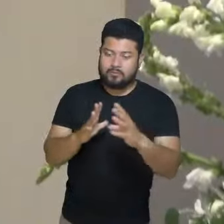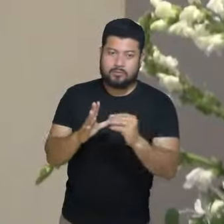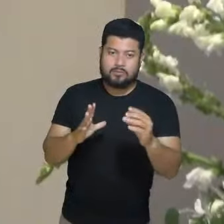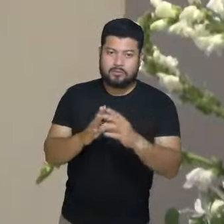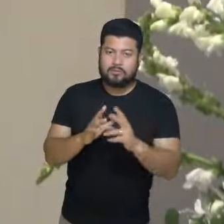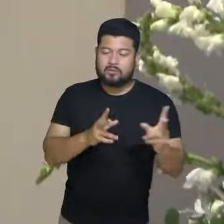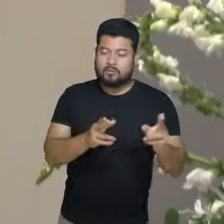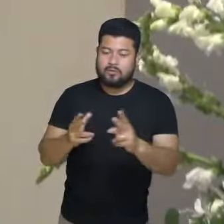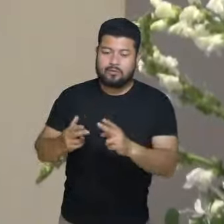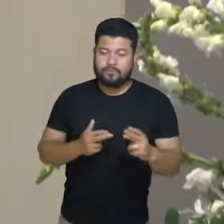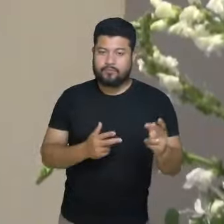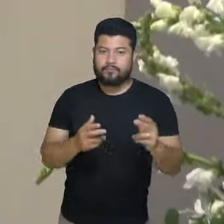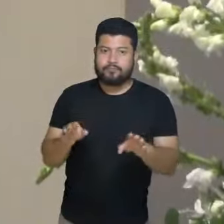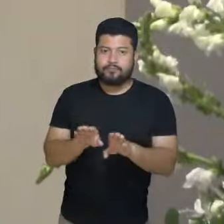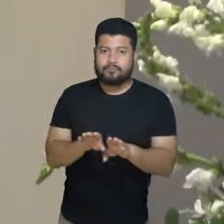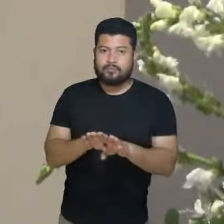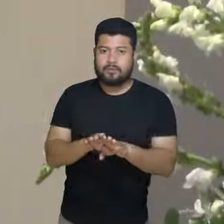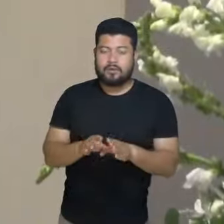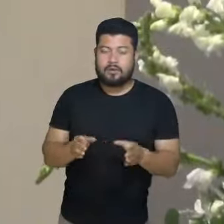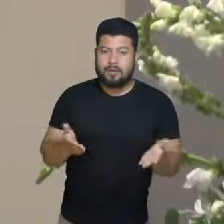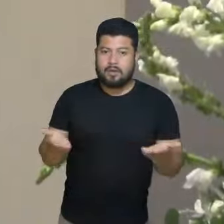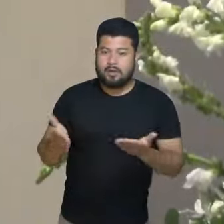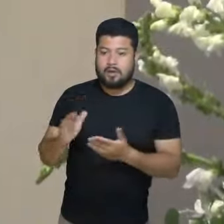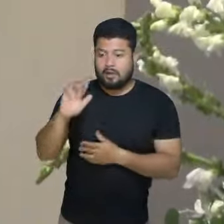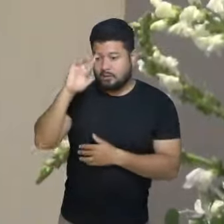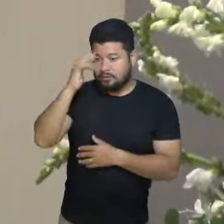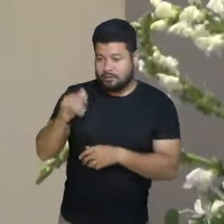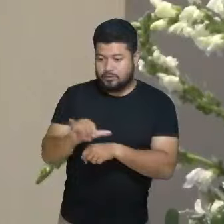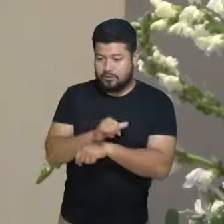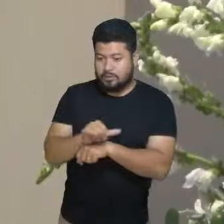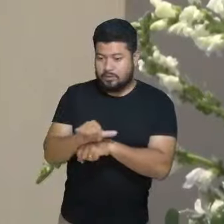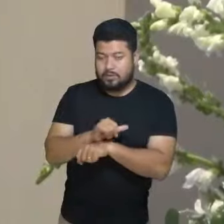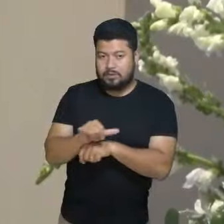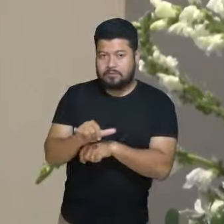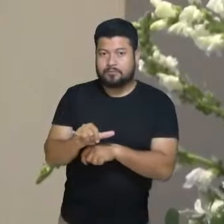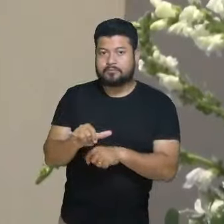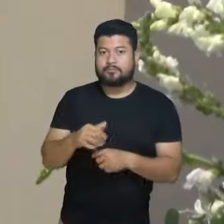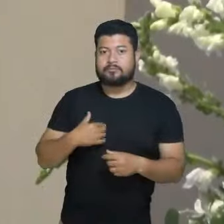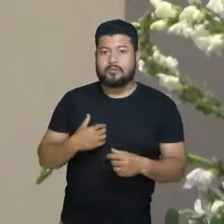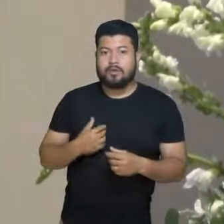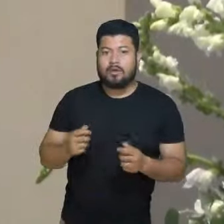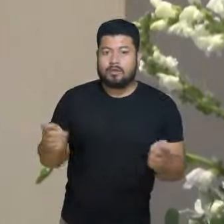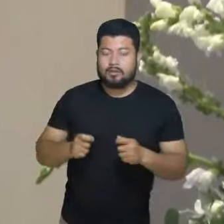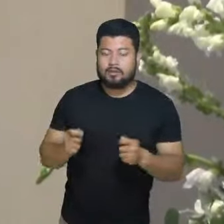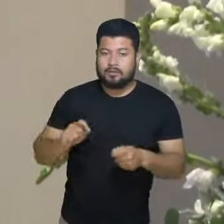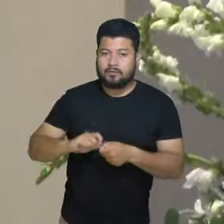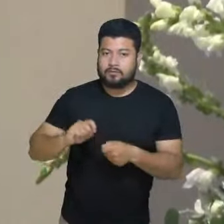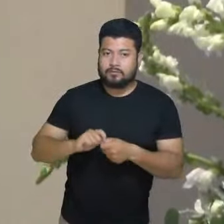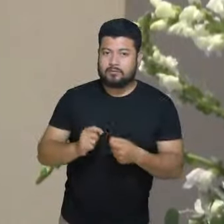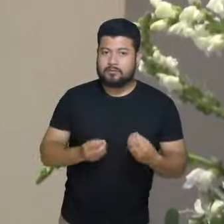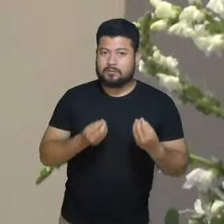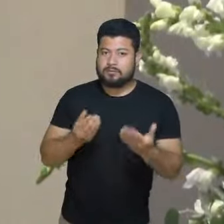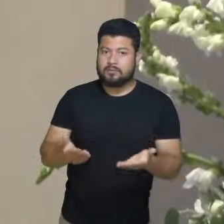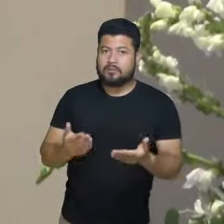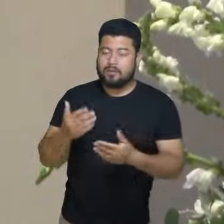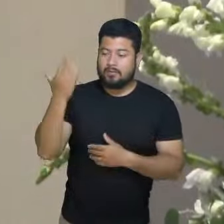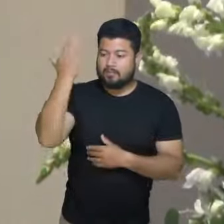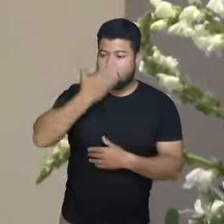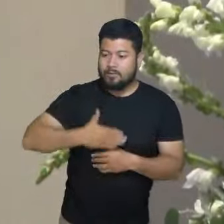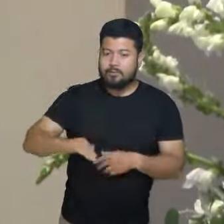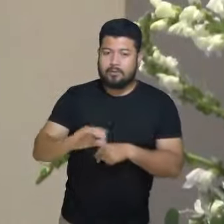soluções possíveis e viáveis para que se tenha a entrega efetiva e verdadeira da Promessa constitucional não